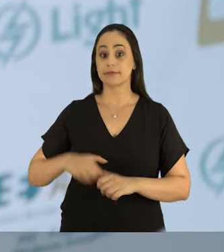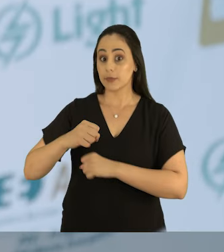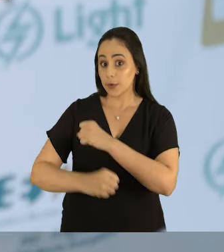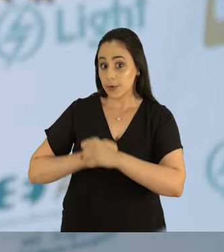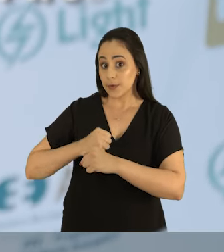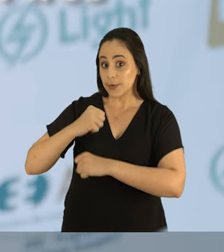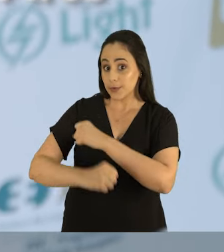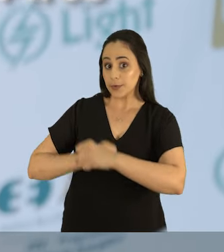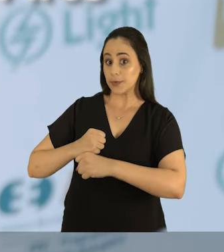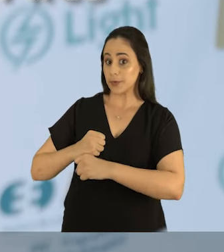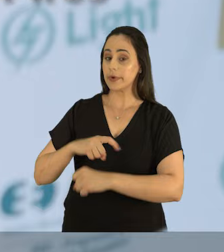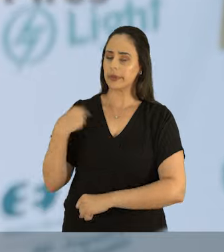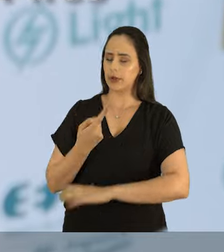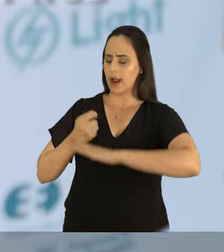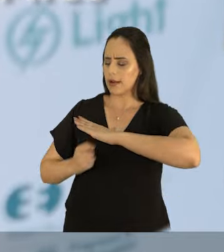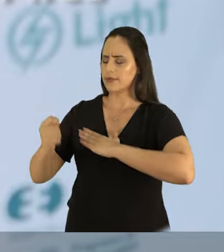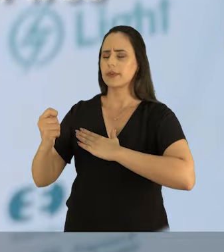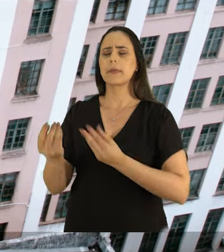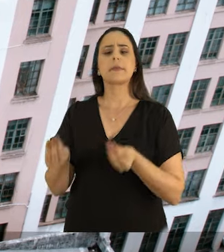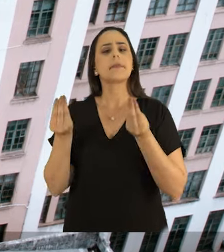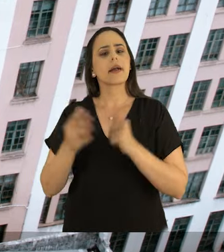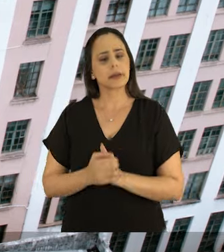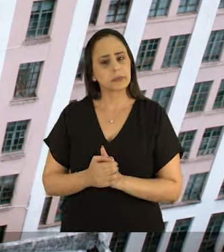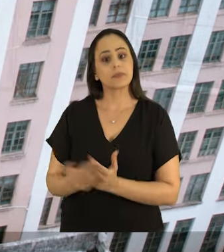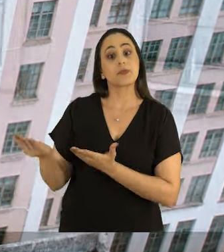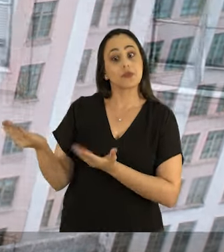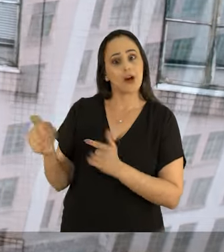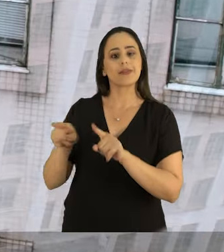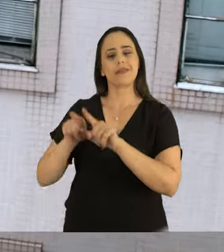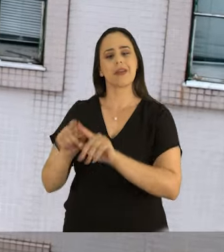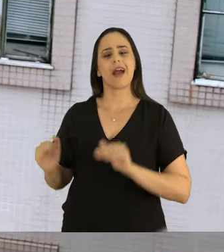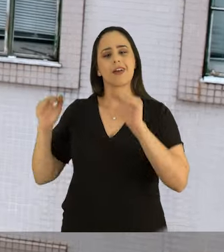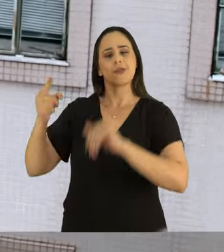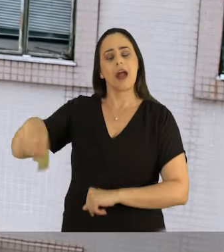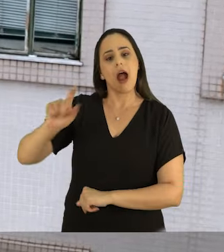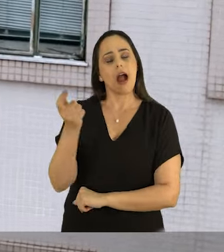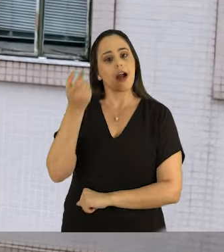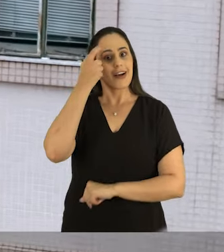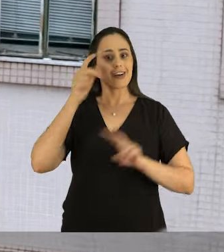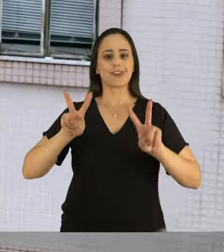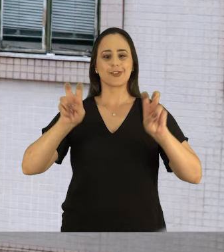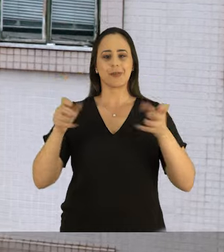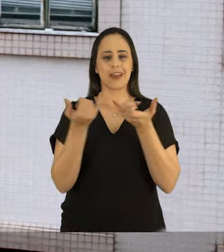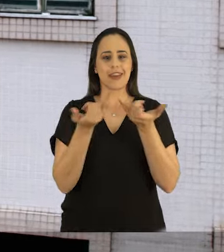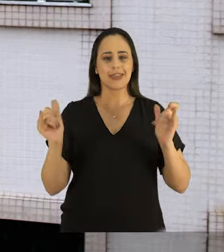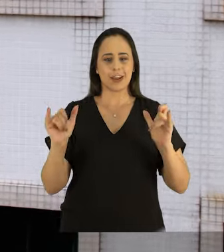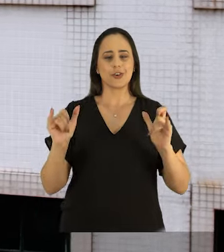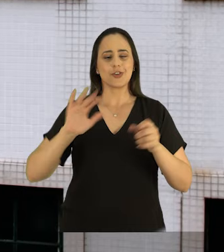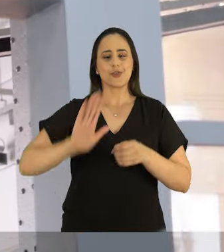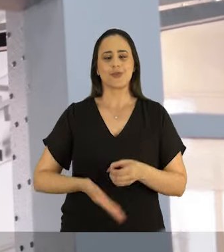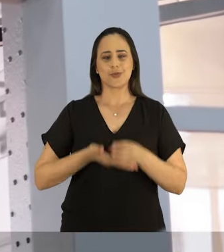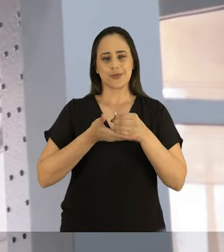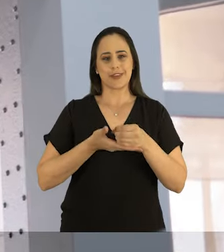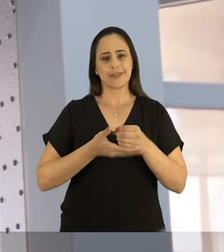Anualmente investimos em ações para que jovens e adultos tenham consciência sobre a importância da energia